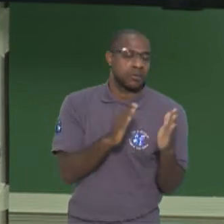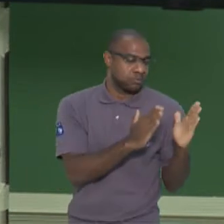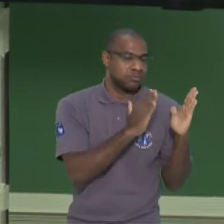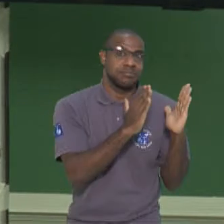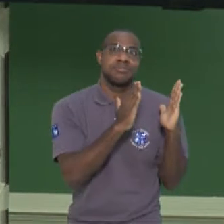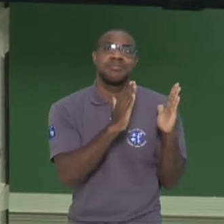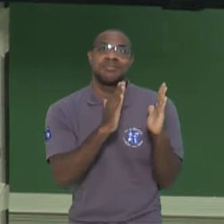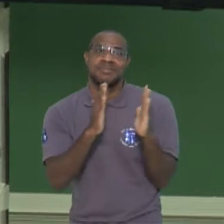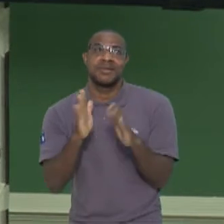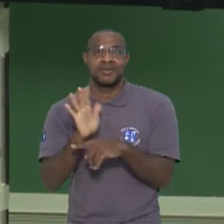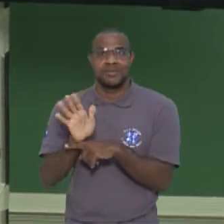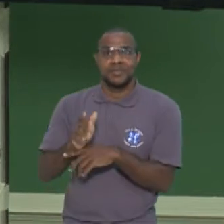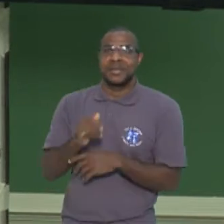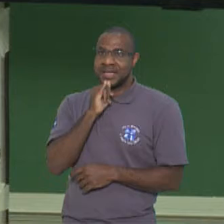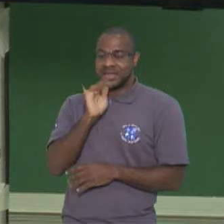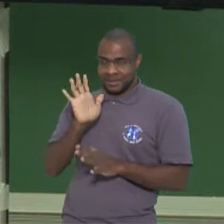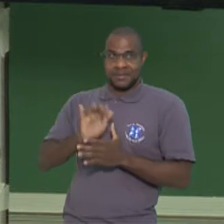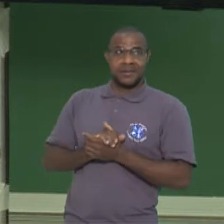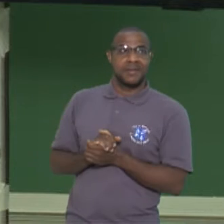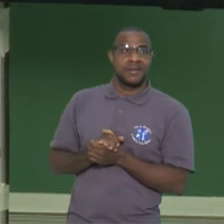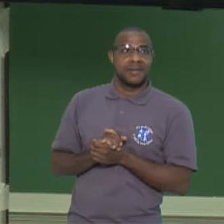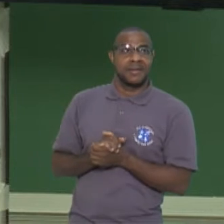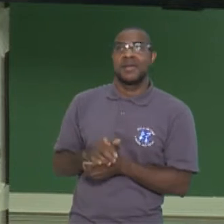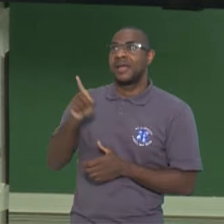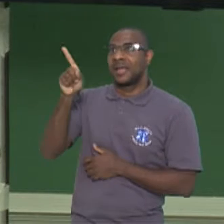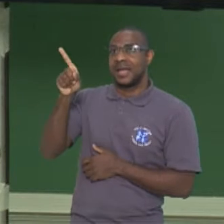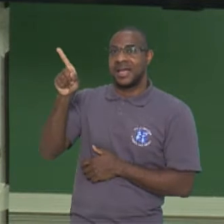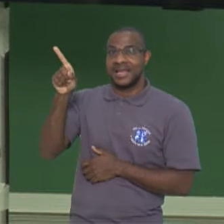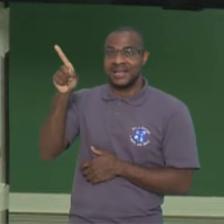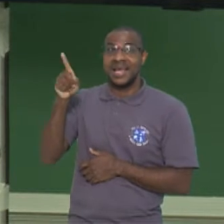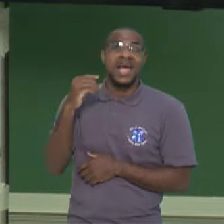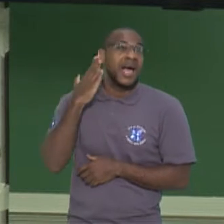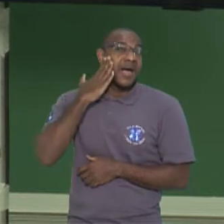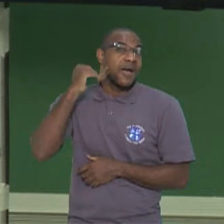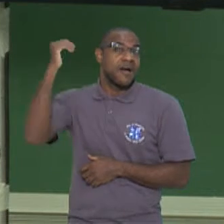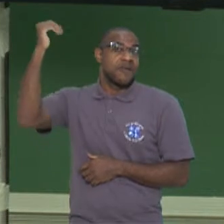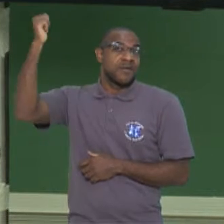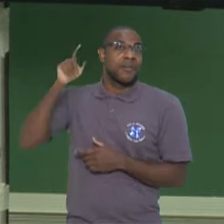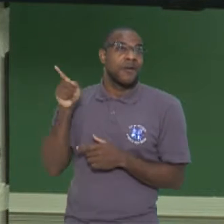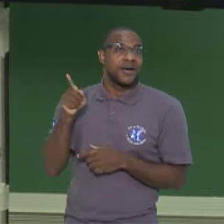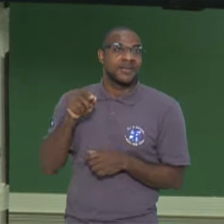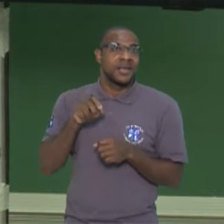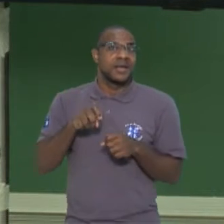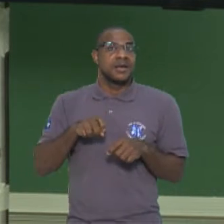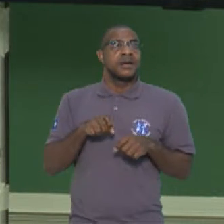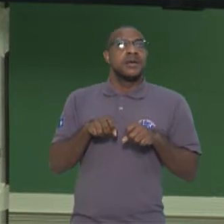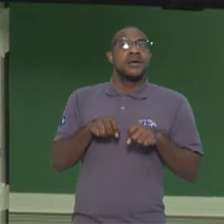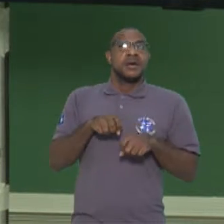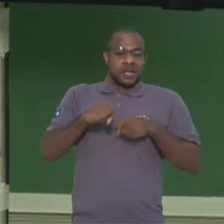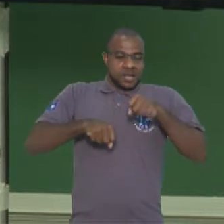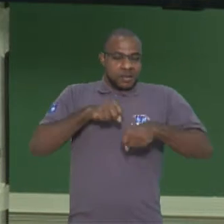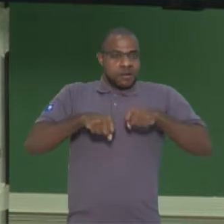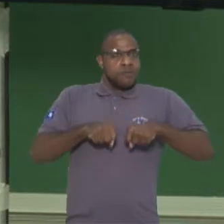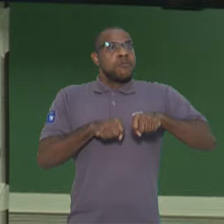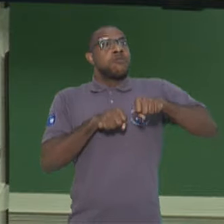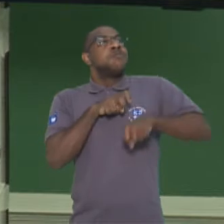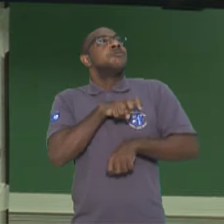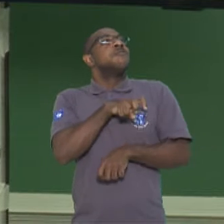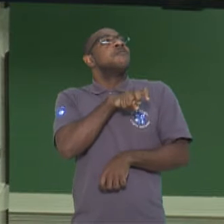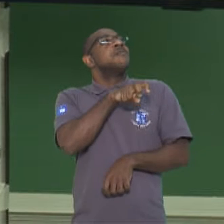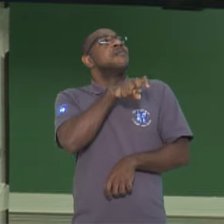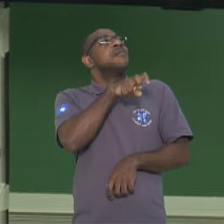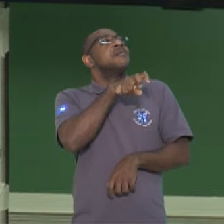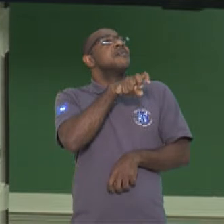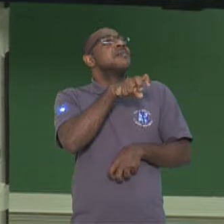produções. Então, por exemplo, essa cena ficou tão famosa do filme ET que ela aparece,